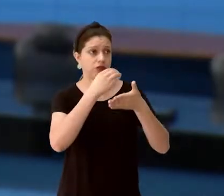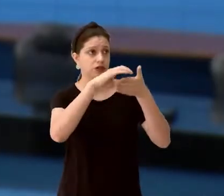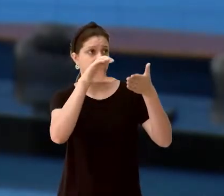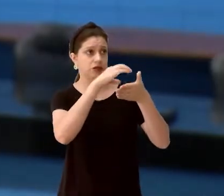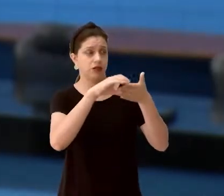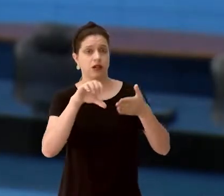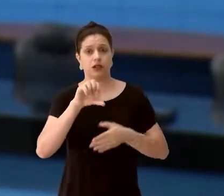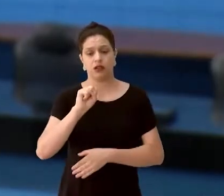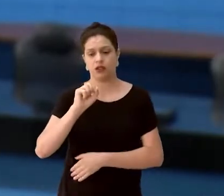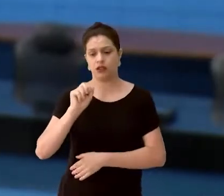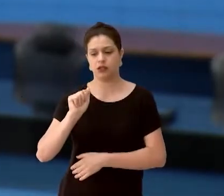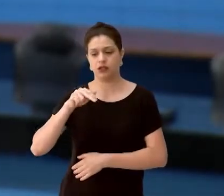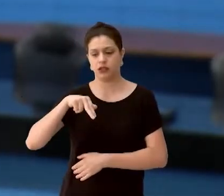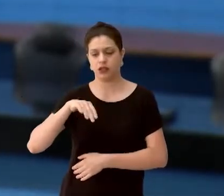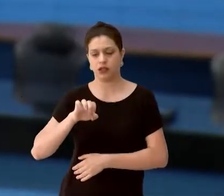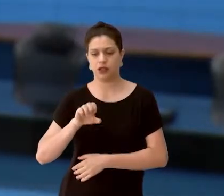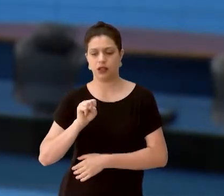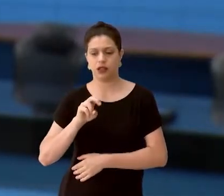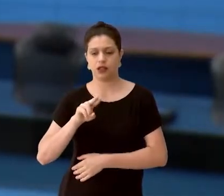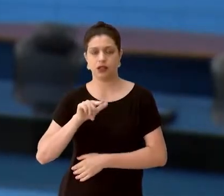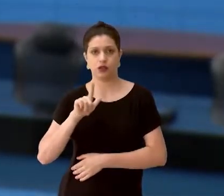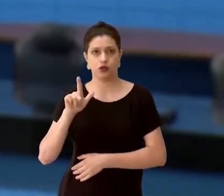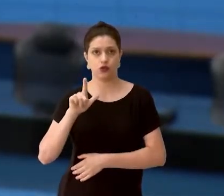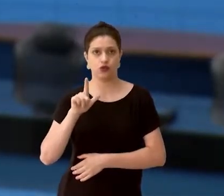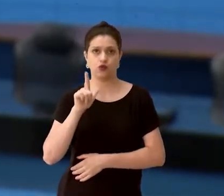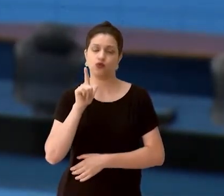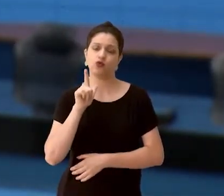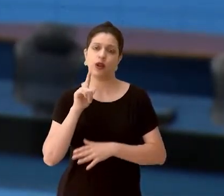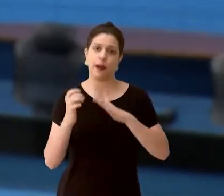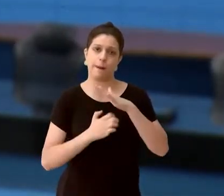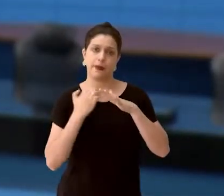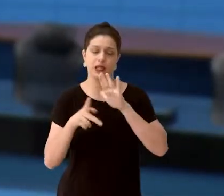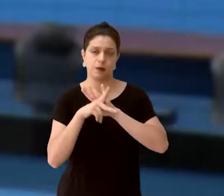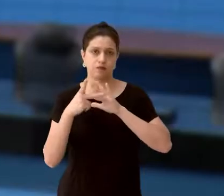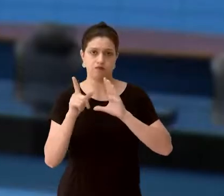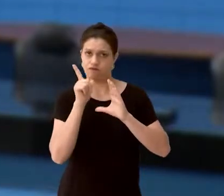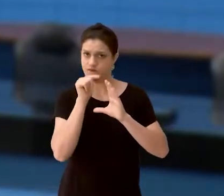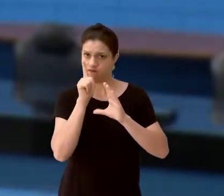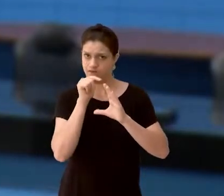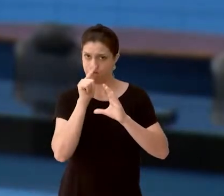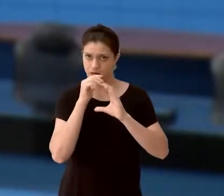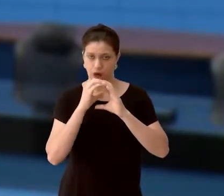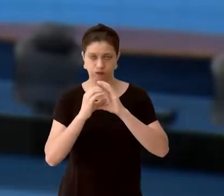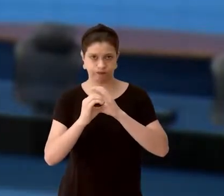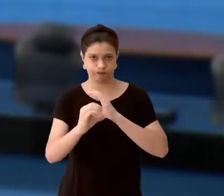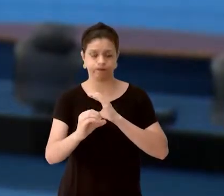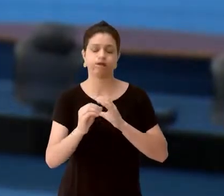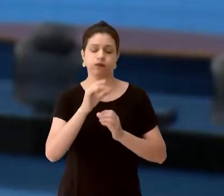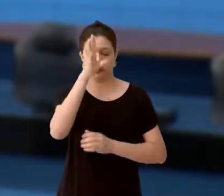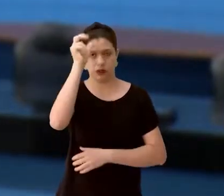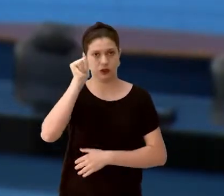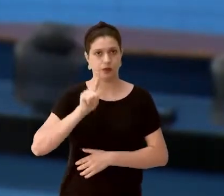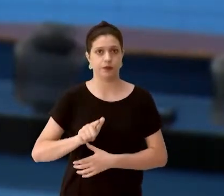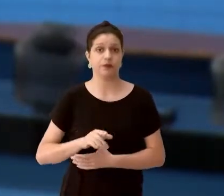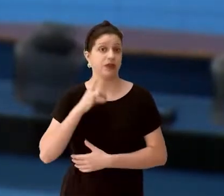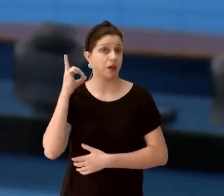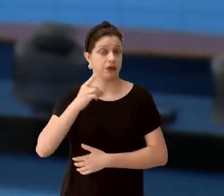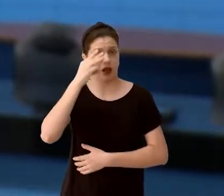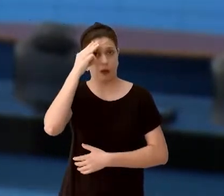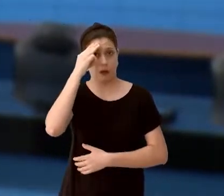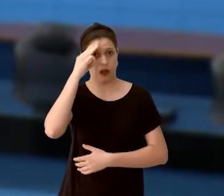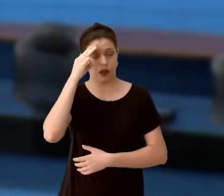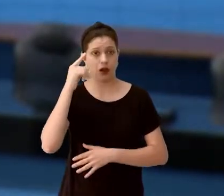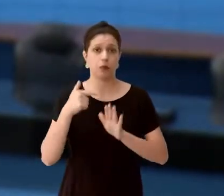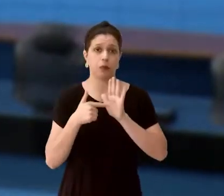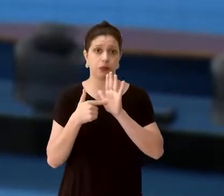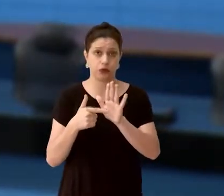dos cargos comissionados na Sanesul, empresa de saneamento de Mato Grosso do Sul. O deputado Barbosinha, do